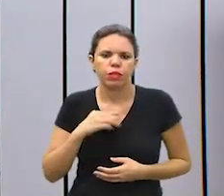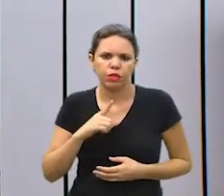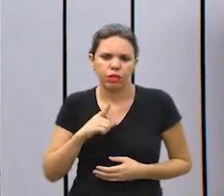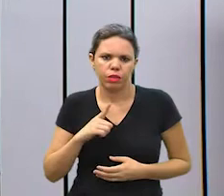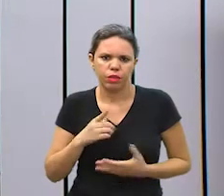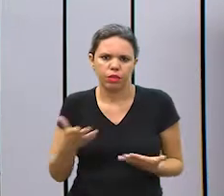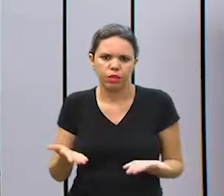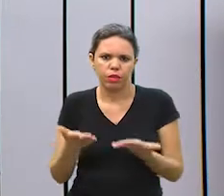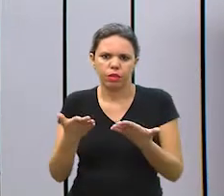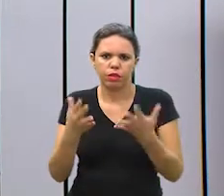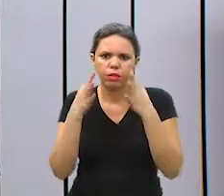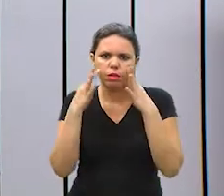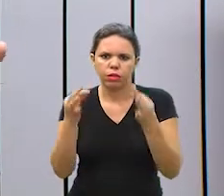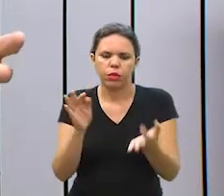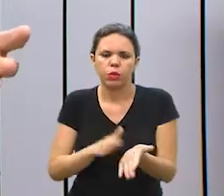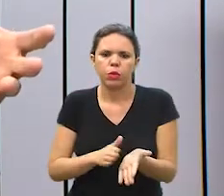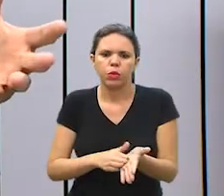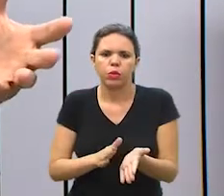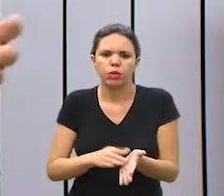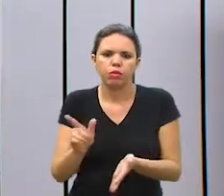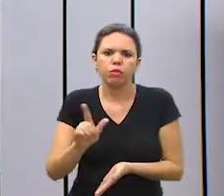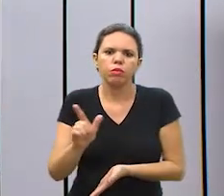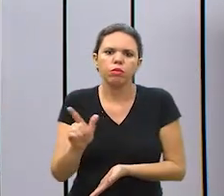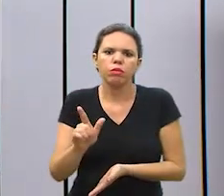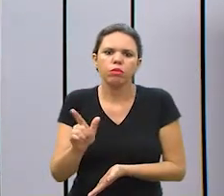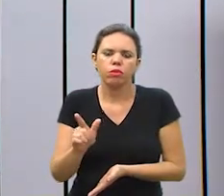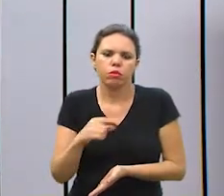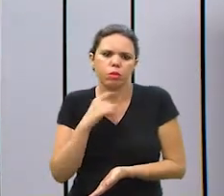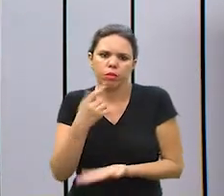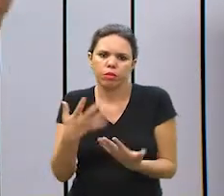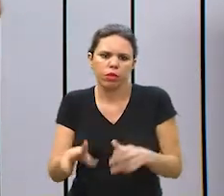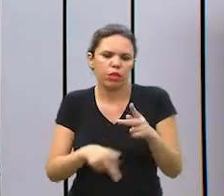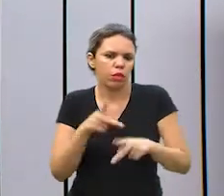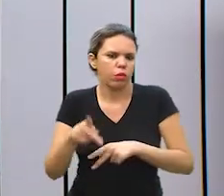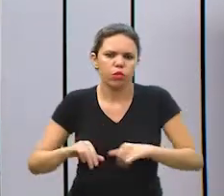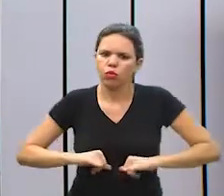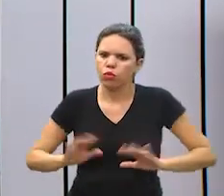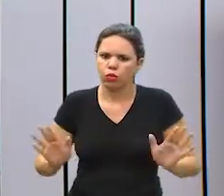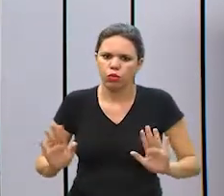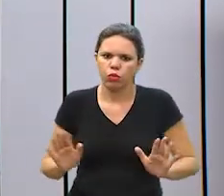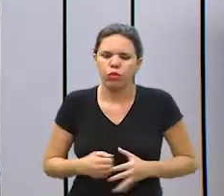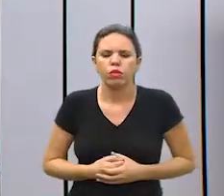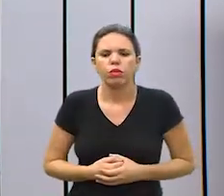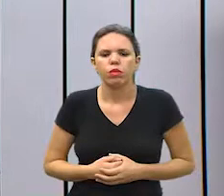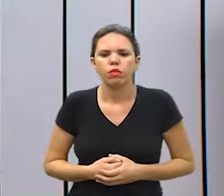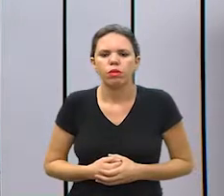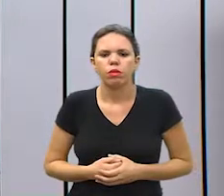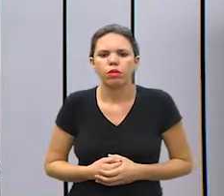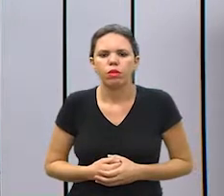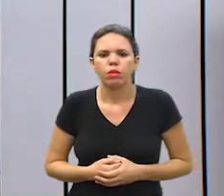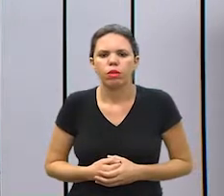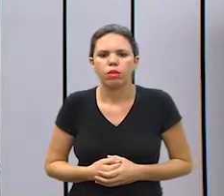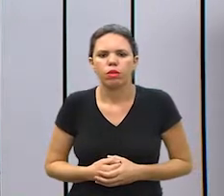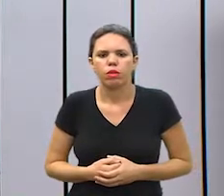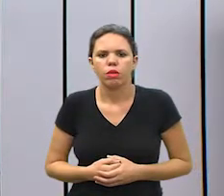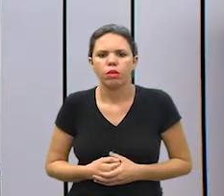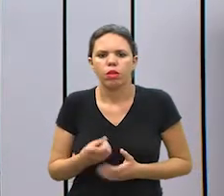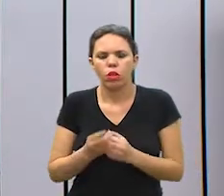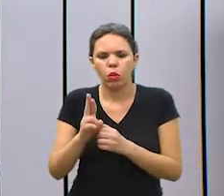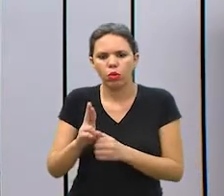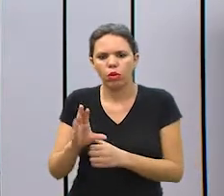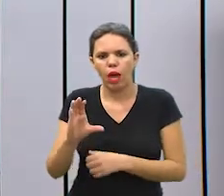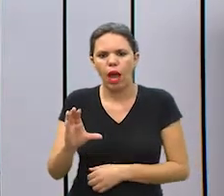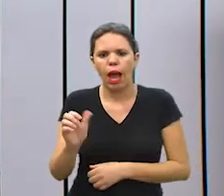que estar atento e cobrando, claro. É claro. Né? Ninguém quer que a população sofra. Mas, como bem disse a doutora